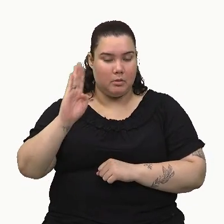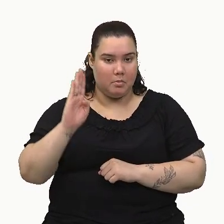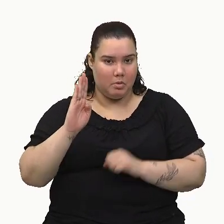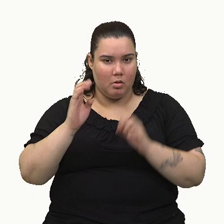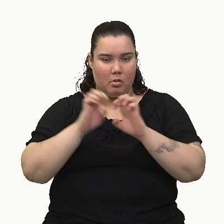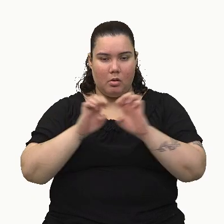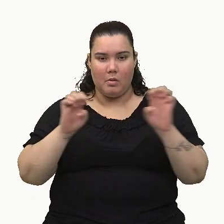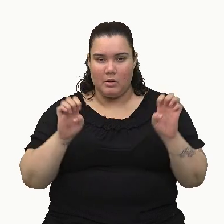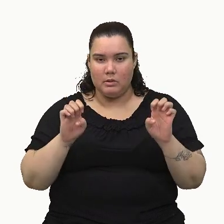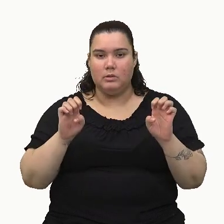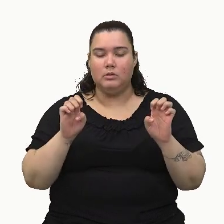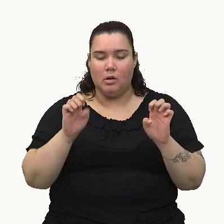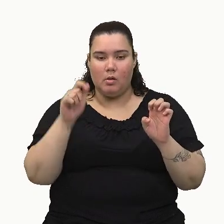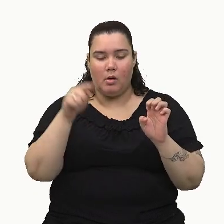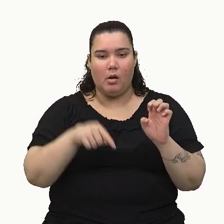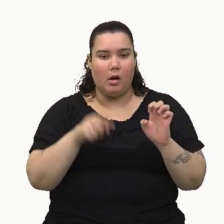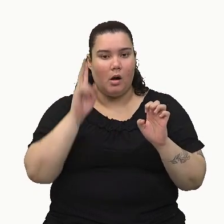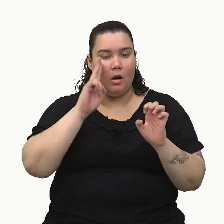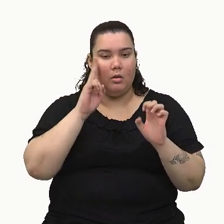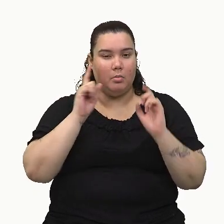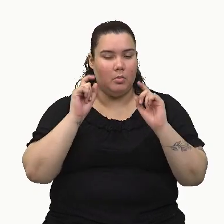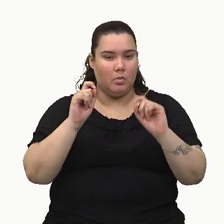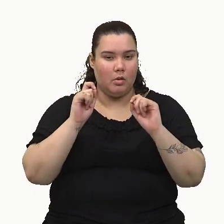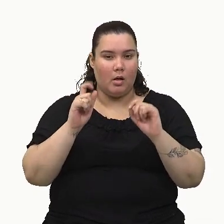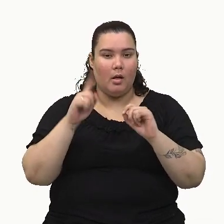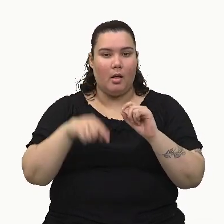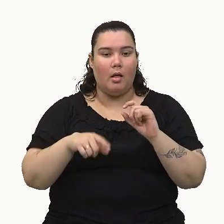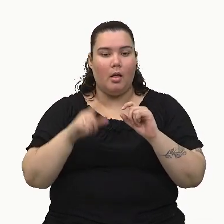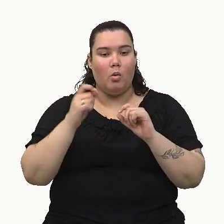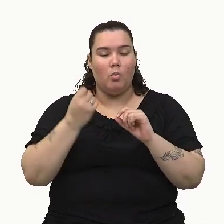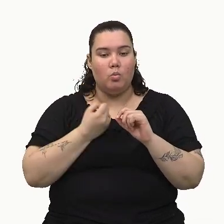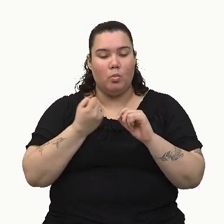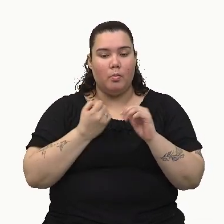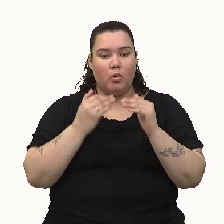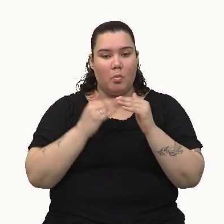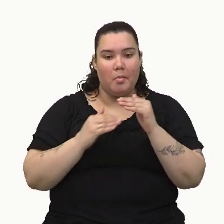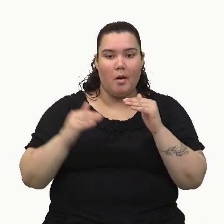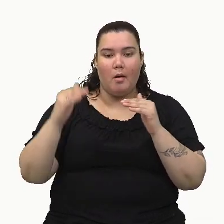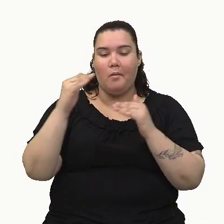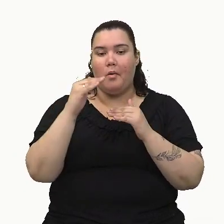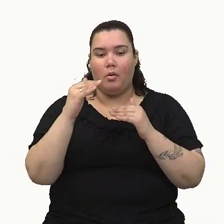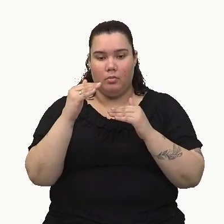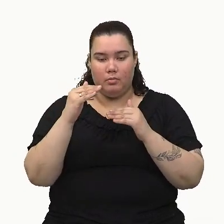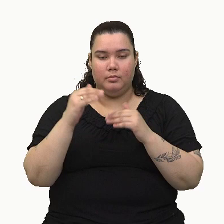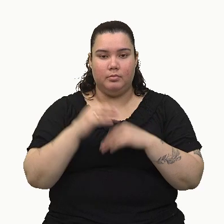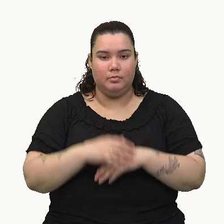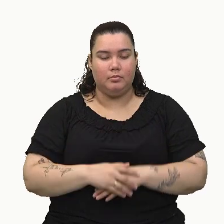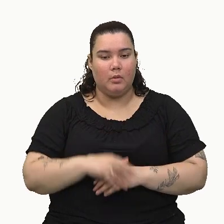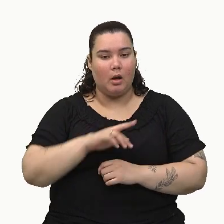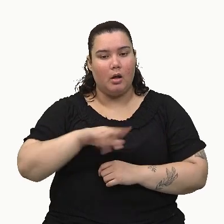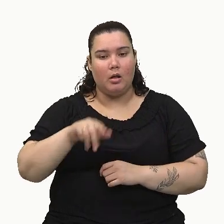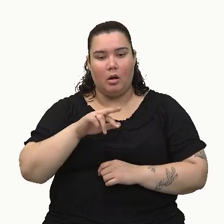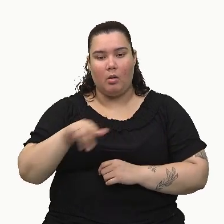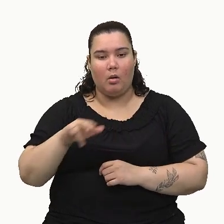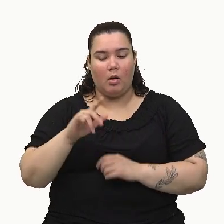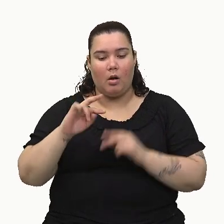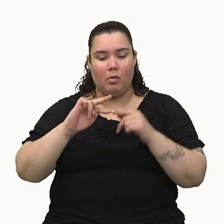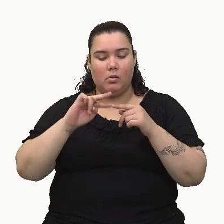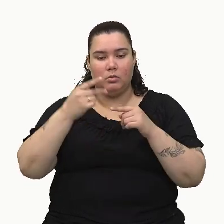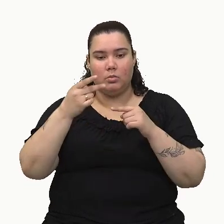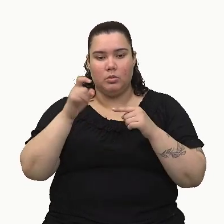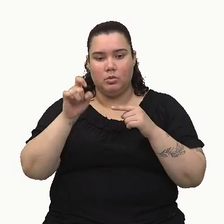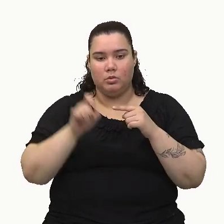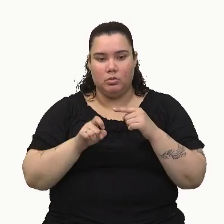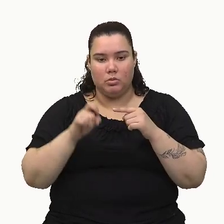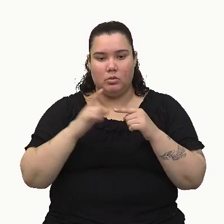do polinômio sempre é o maior dos expoentes, e não o expoente do x que está mais